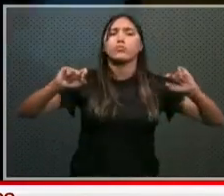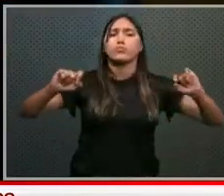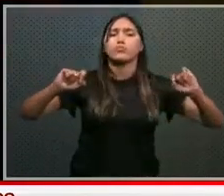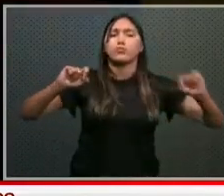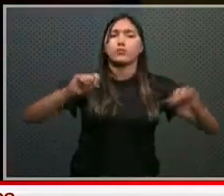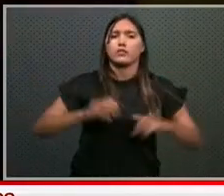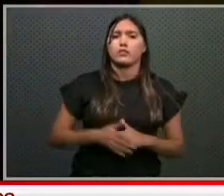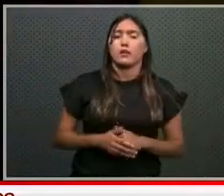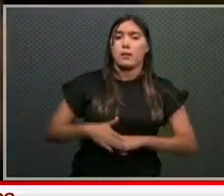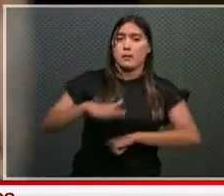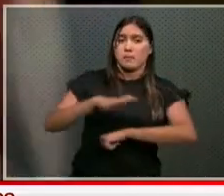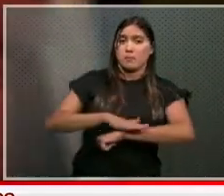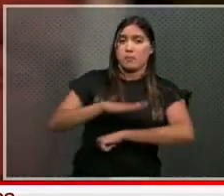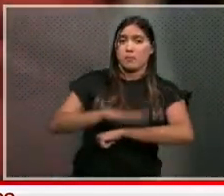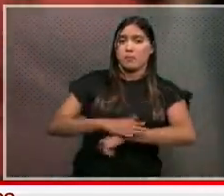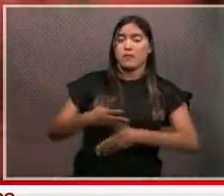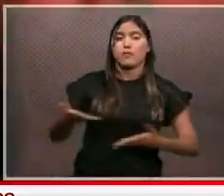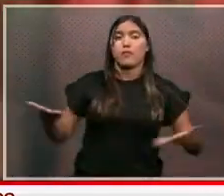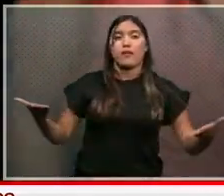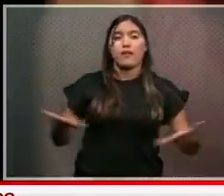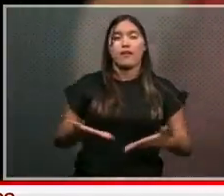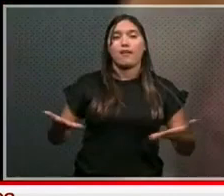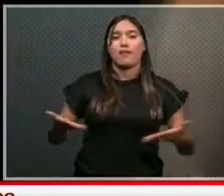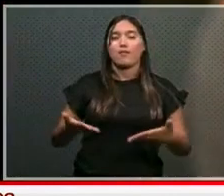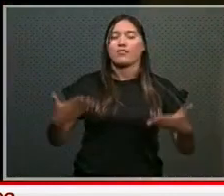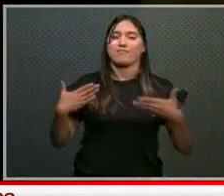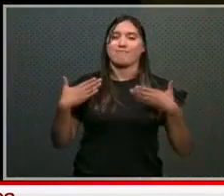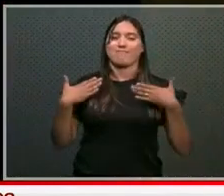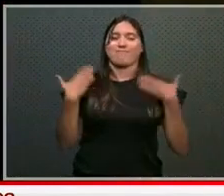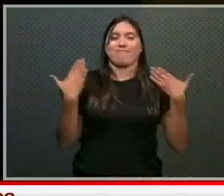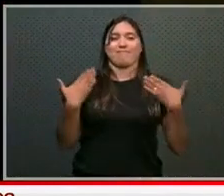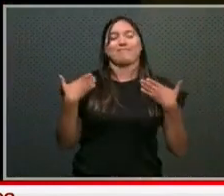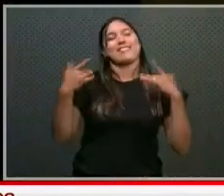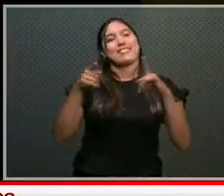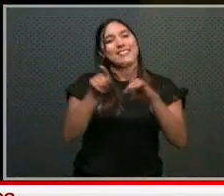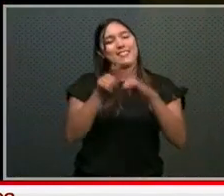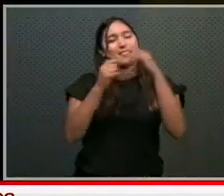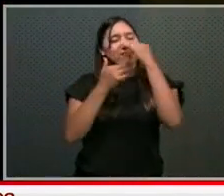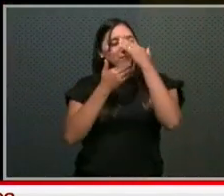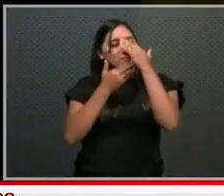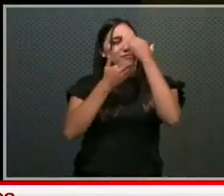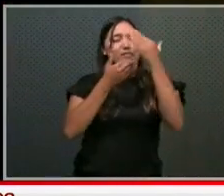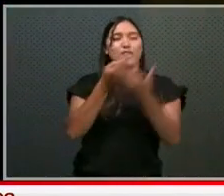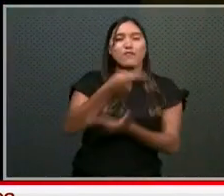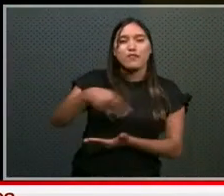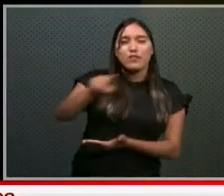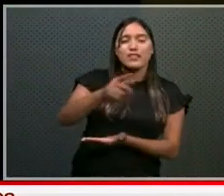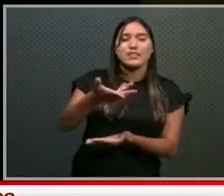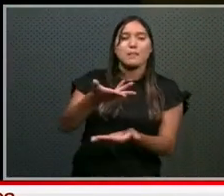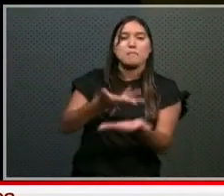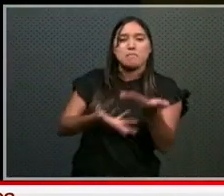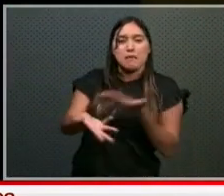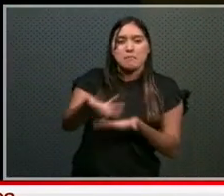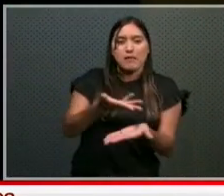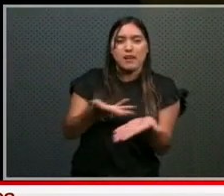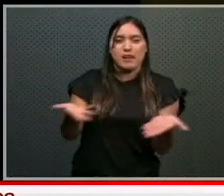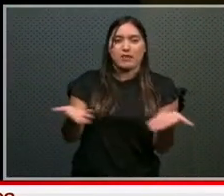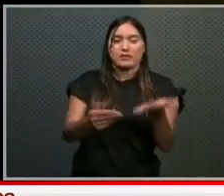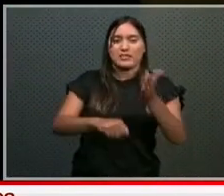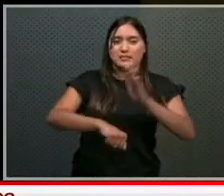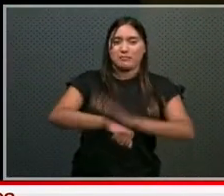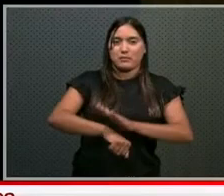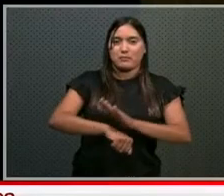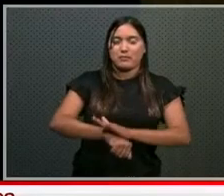que nesse momento é um momento de alegria mas um momento também de gratidão por vocês compartilharem conosco esse momento